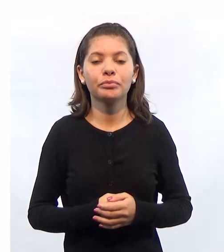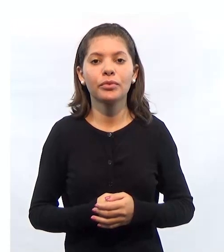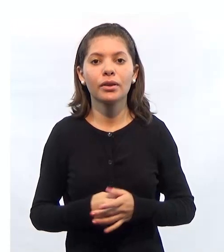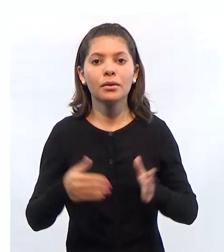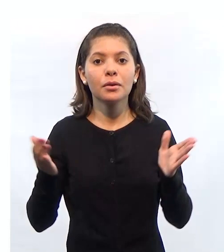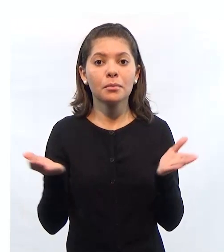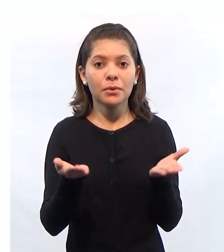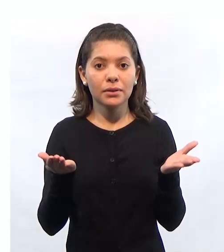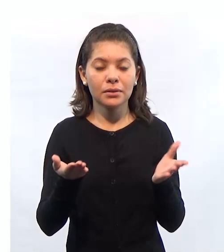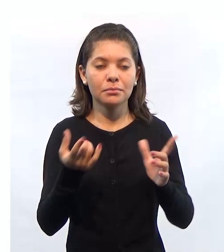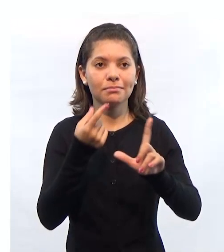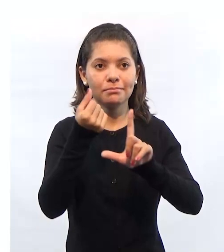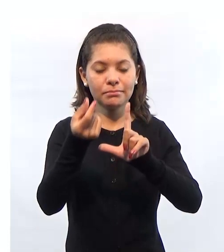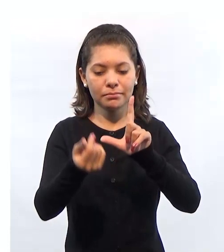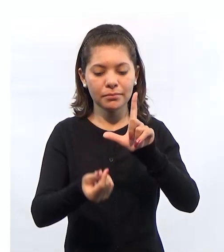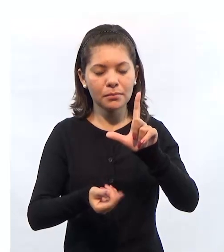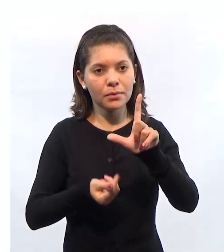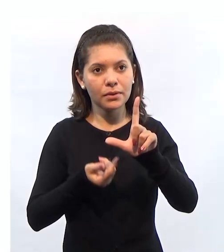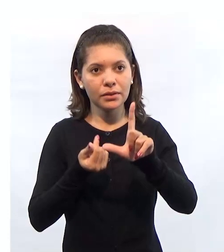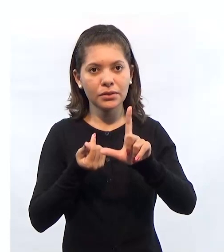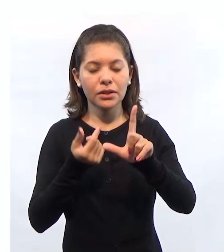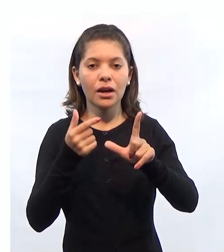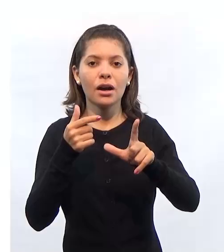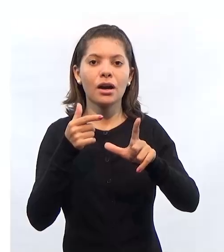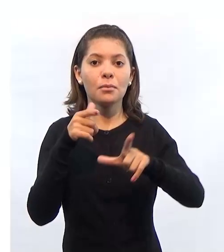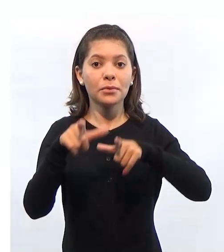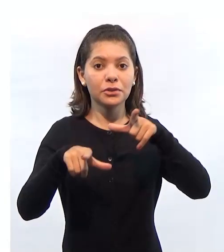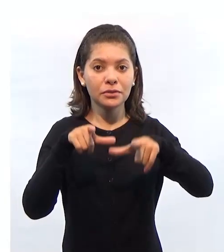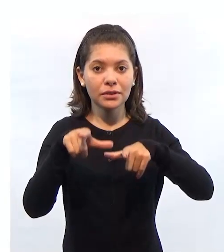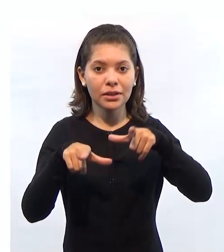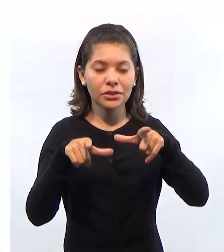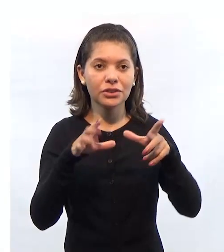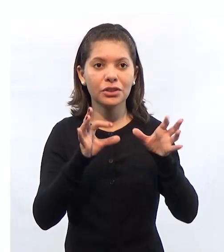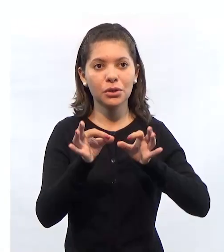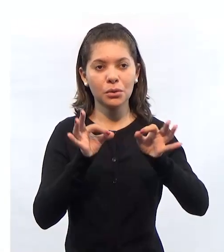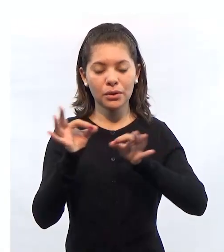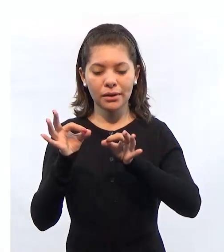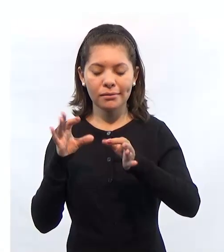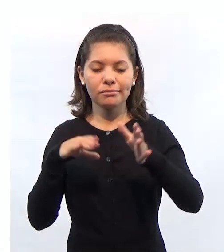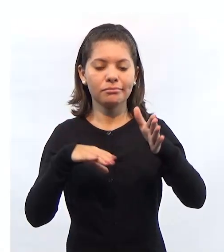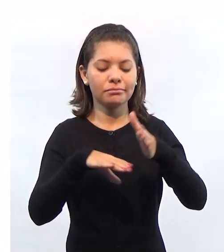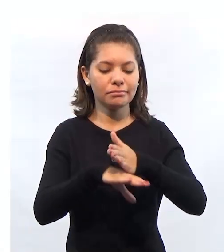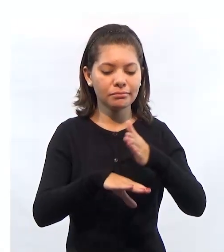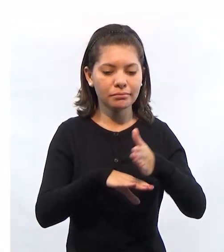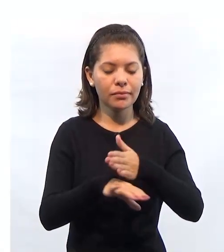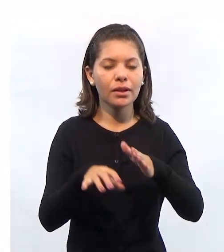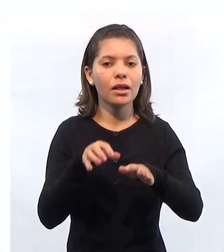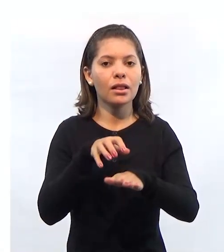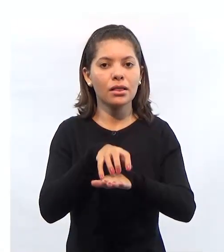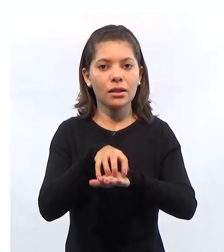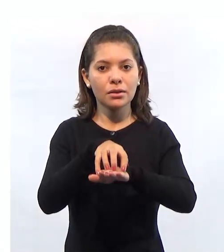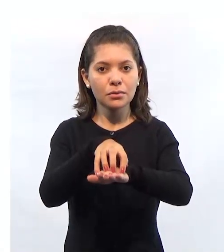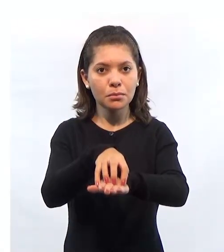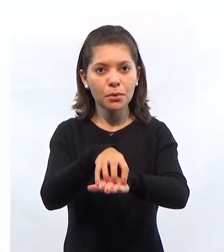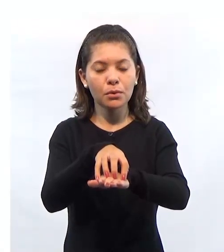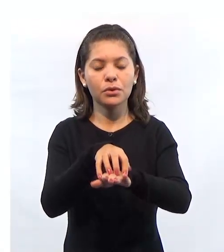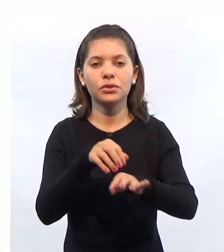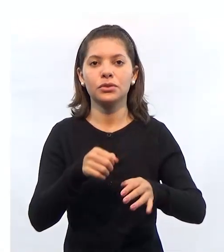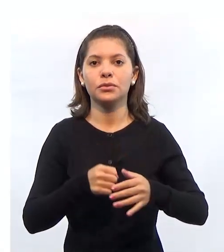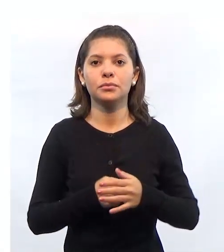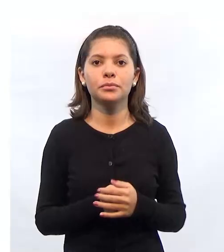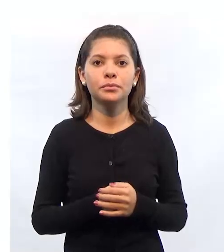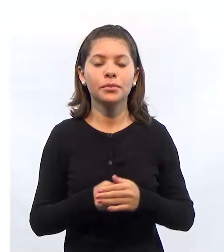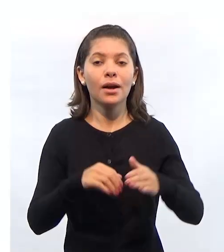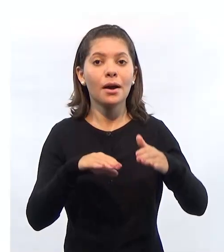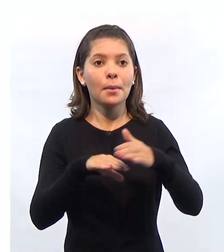Modernamente, a logística é uma atividade que coordena a estocagem, transporte,